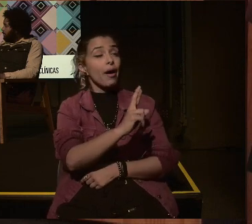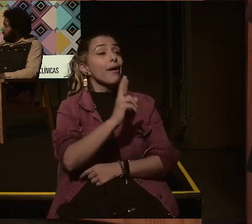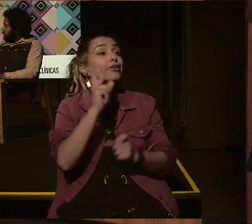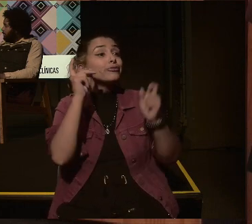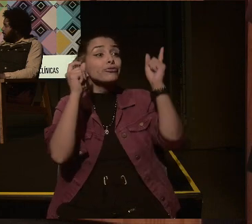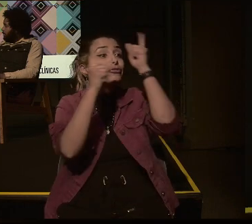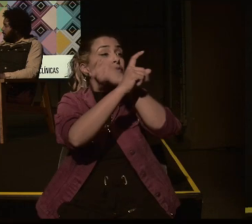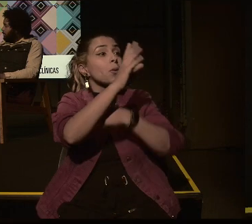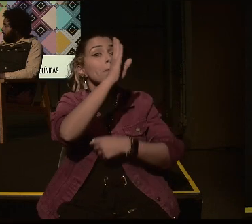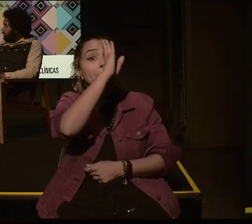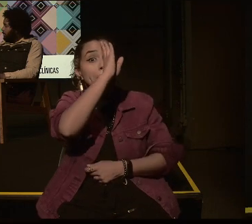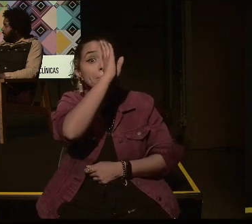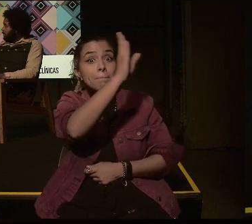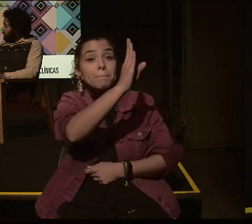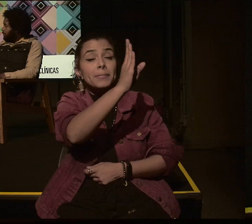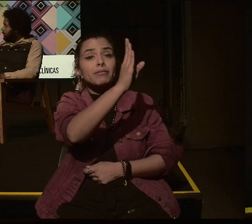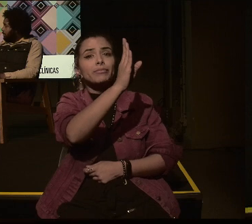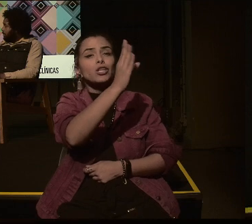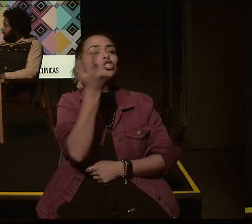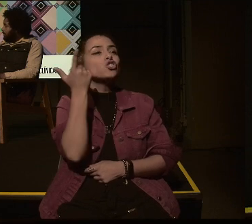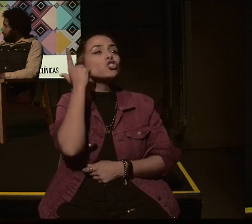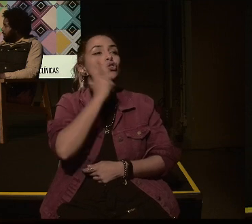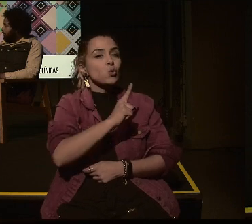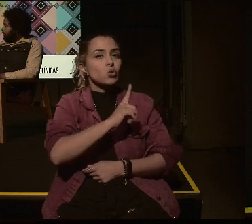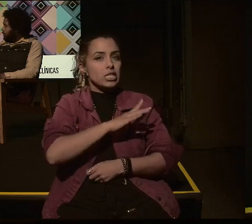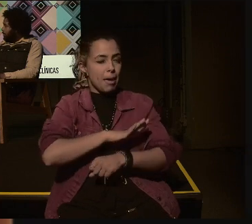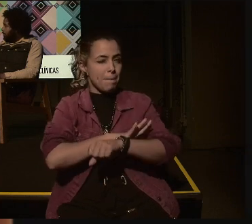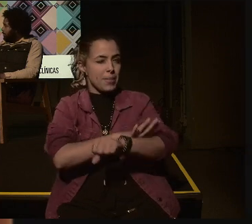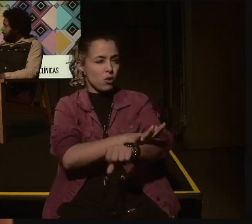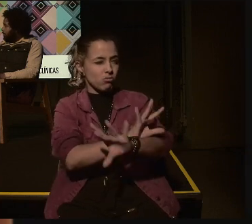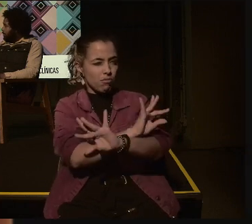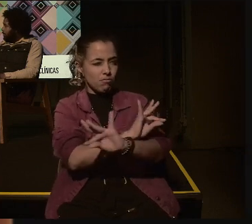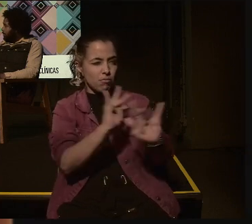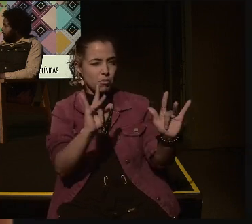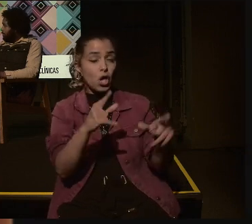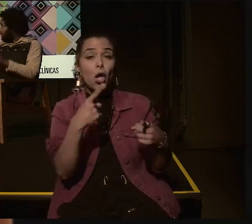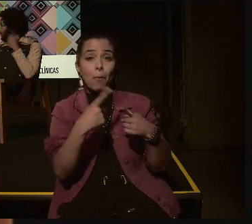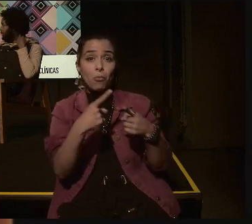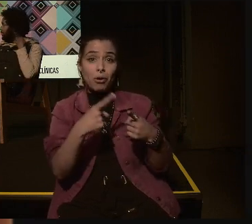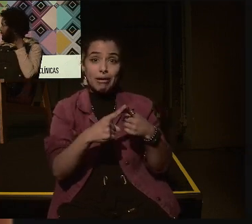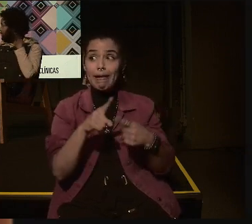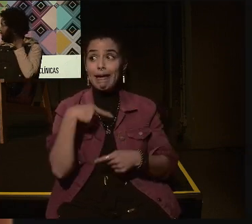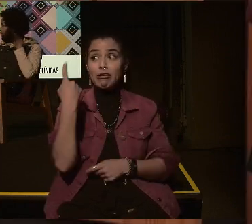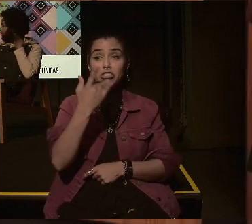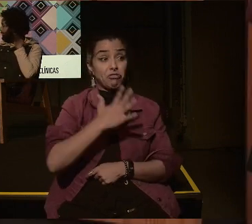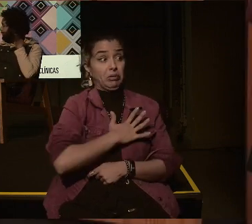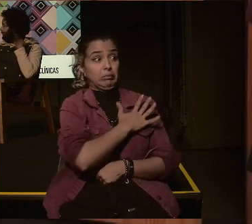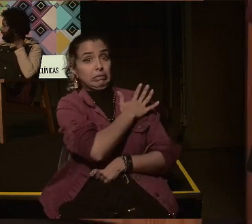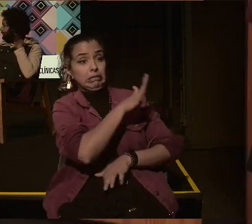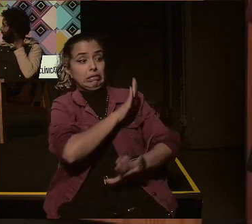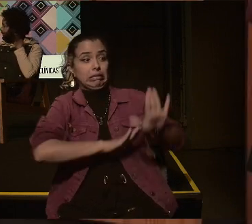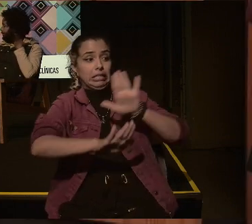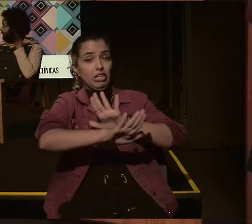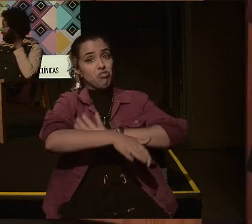tem dificuldade, ele usava o termo vencer, de vencer o preconceito, porque a gente tem preconceito de ter preconceito.